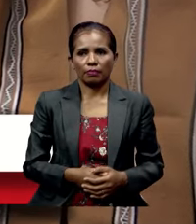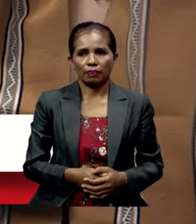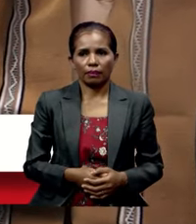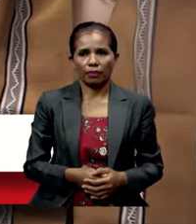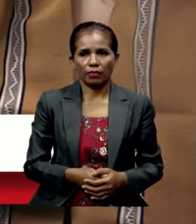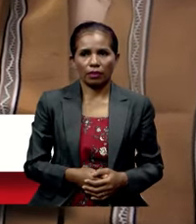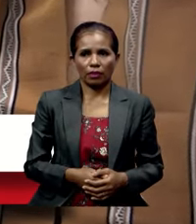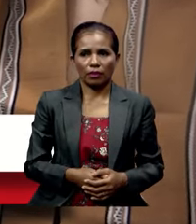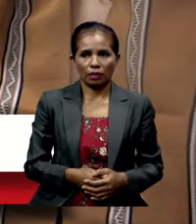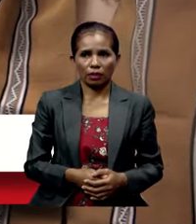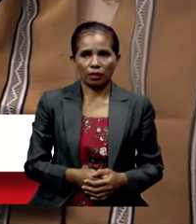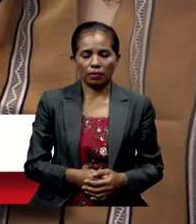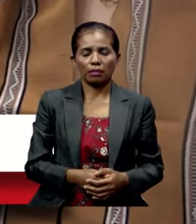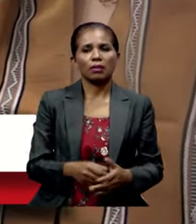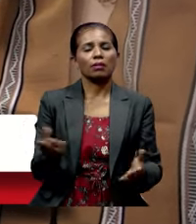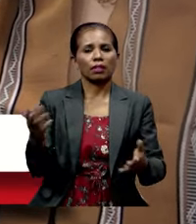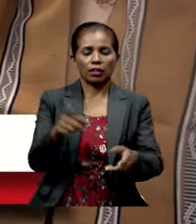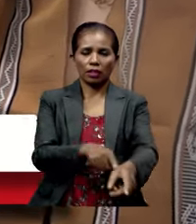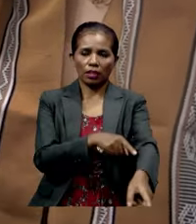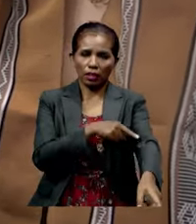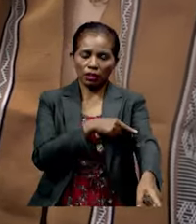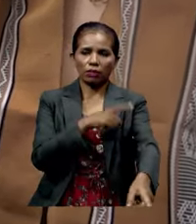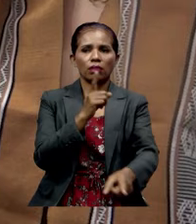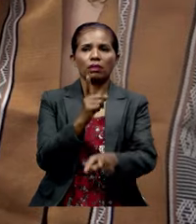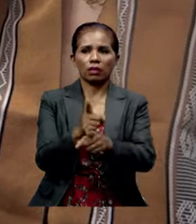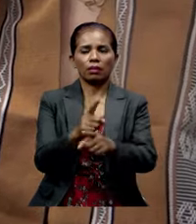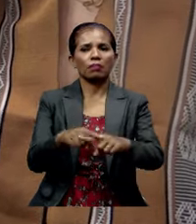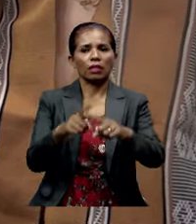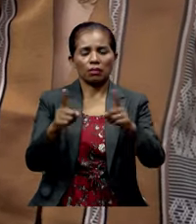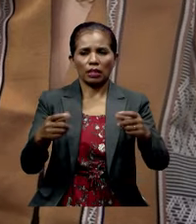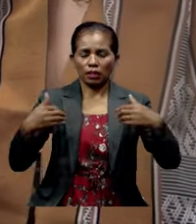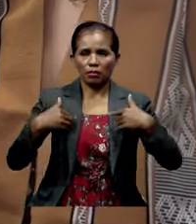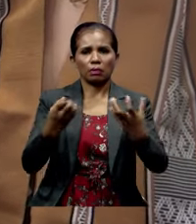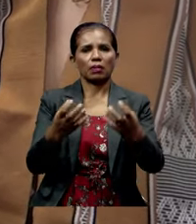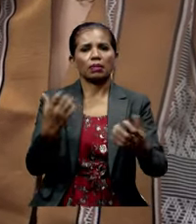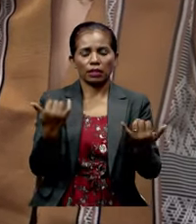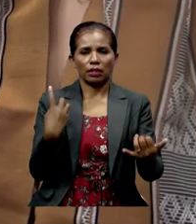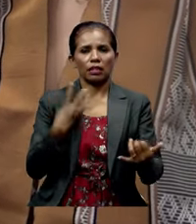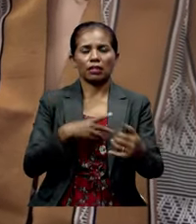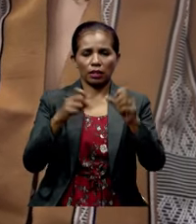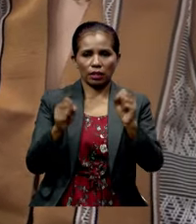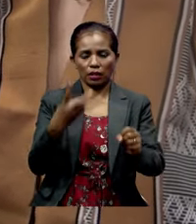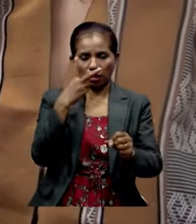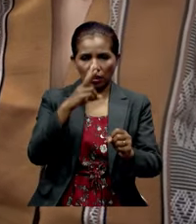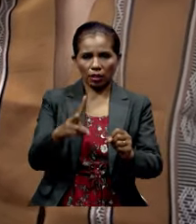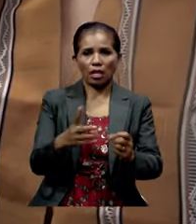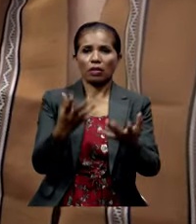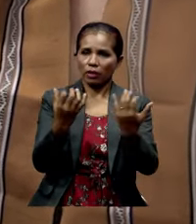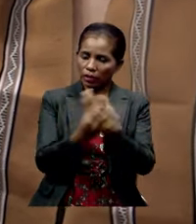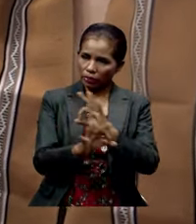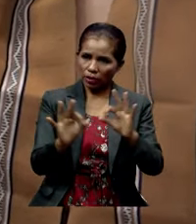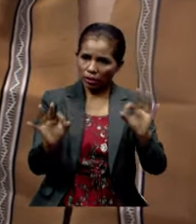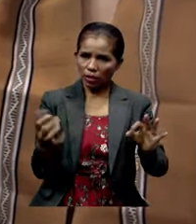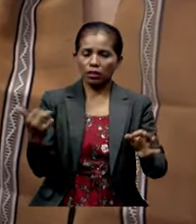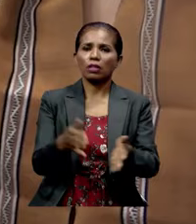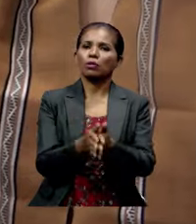Prolonga te pebes, mas e a boa parte que tinha resolve. Agora, rotona, se uso